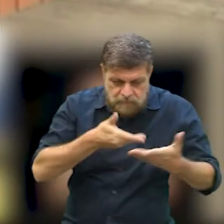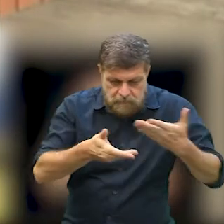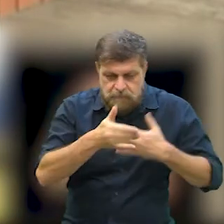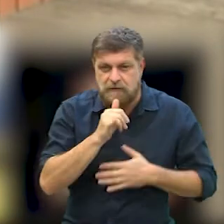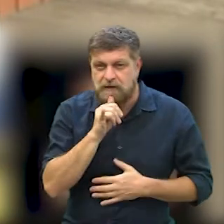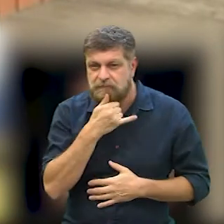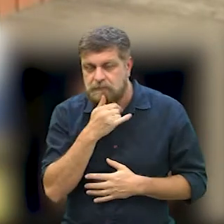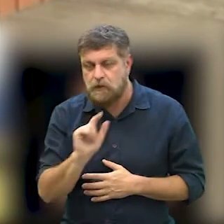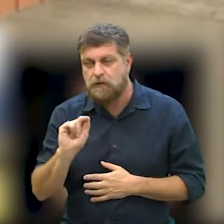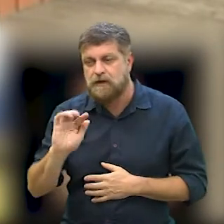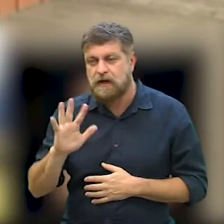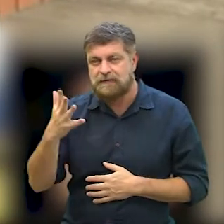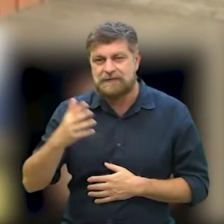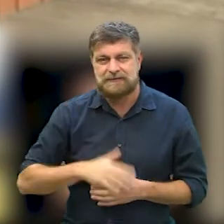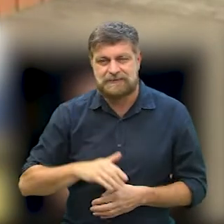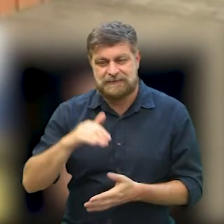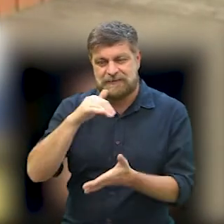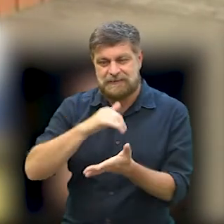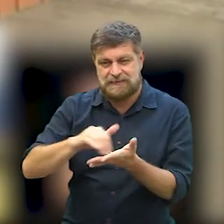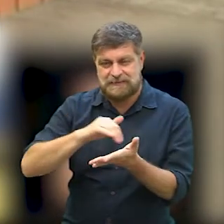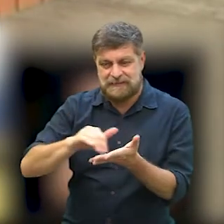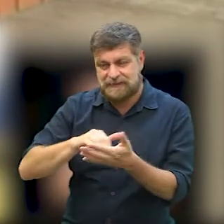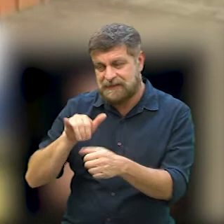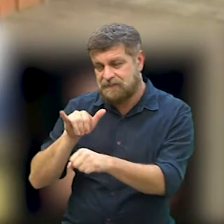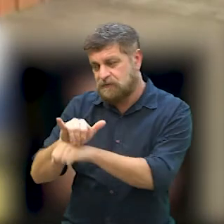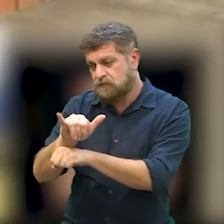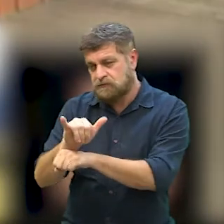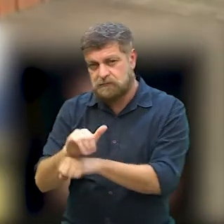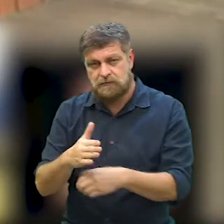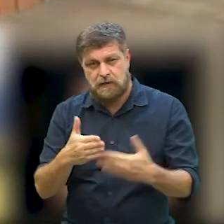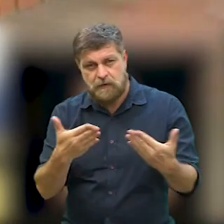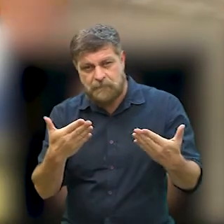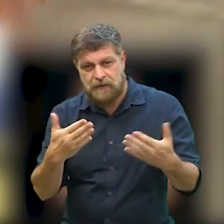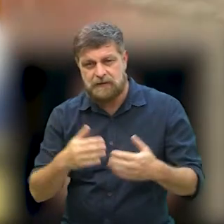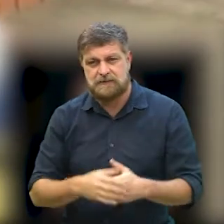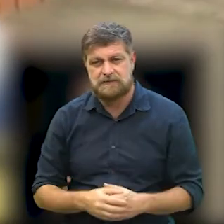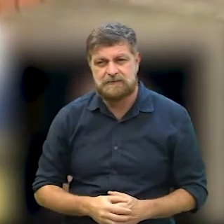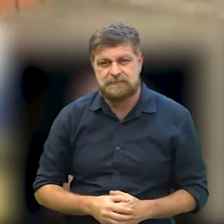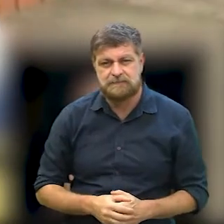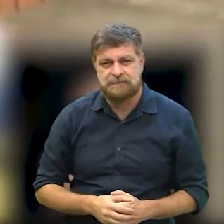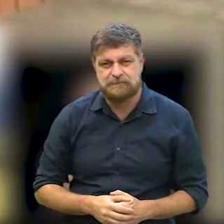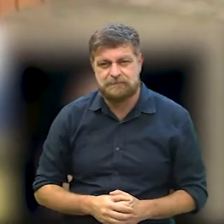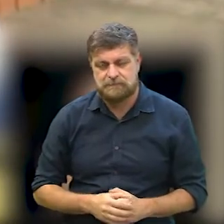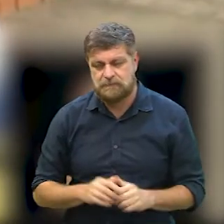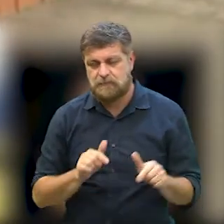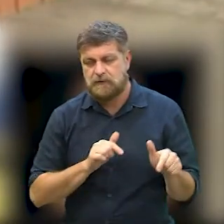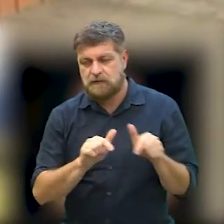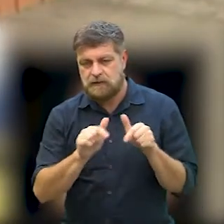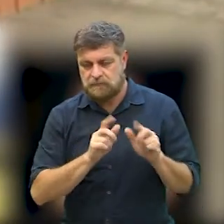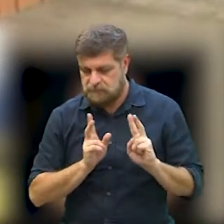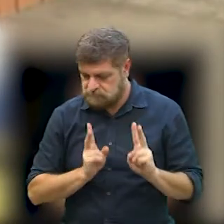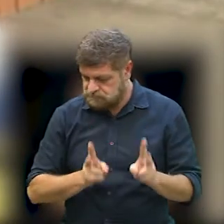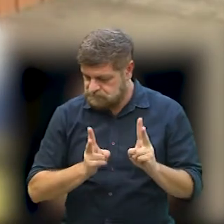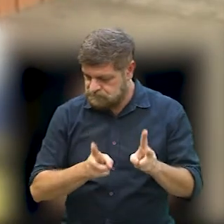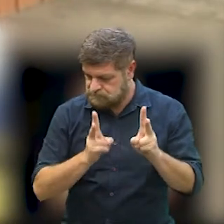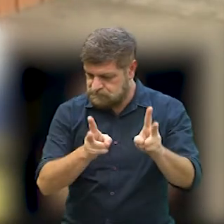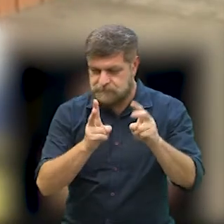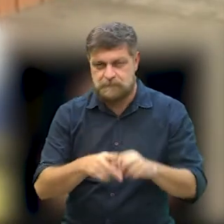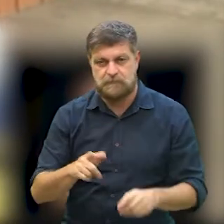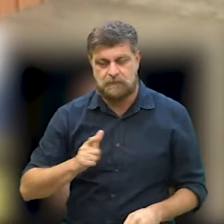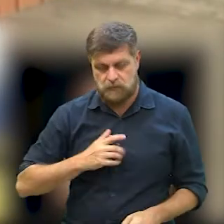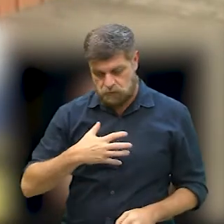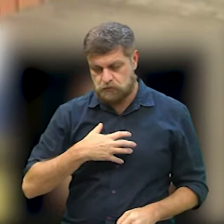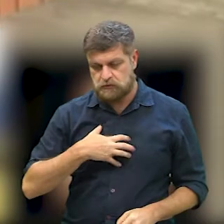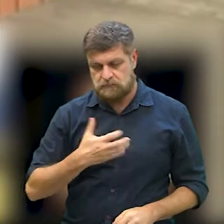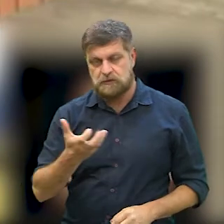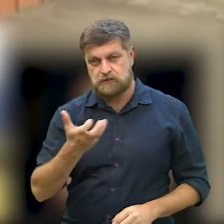entendimentos infelizmente ela tá o secretário aqui hoje com a gente não pode estar mas os trabalhos estão andando